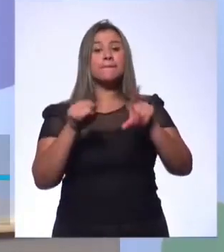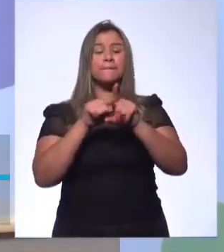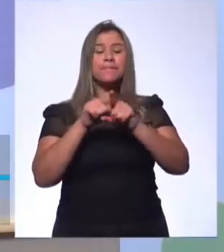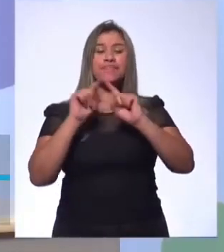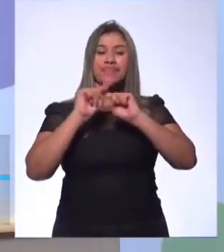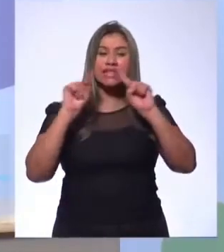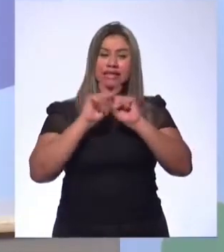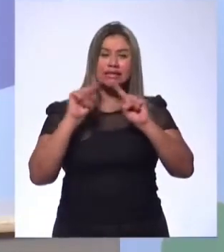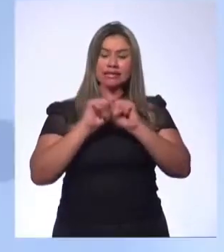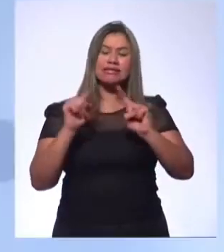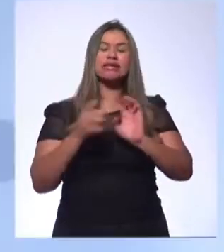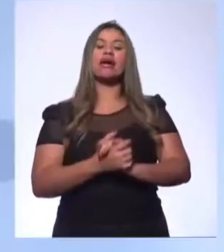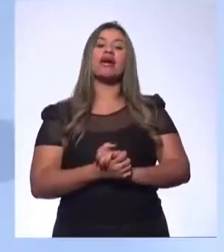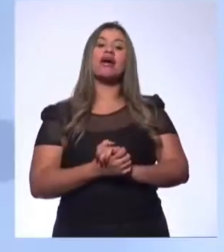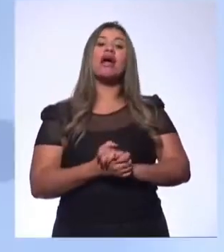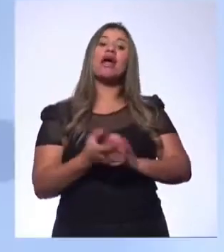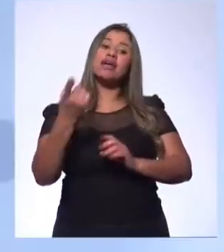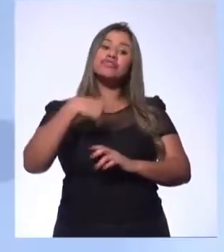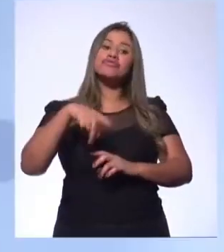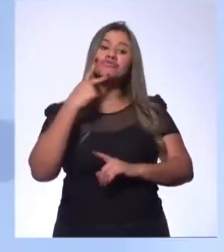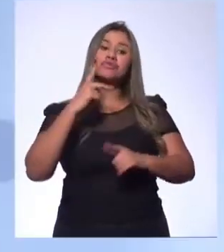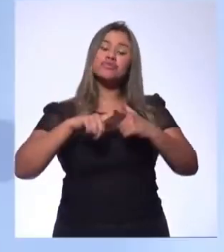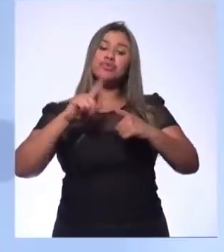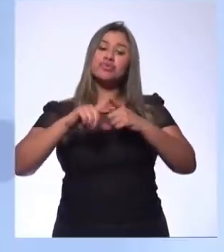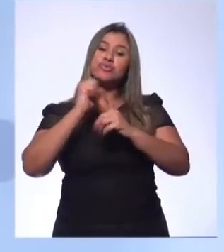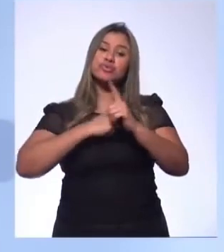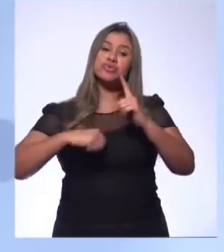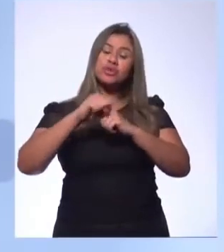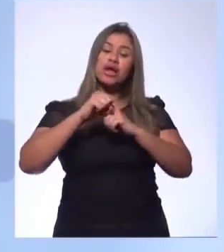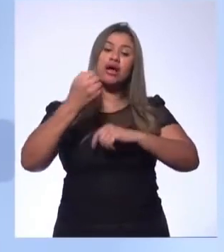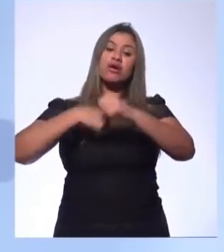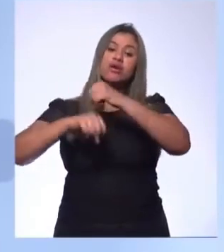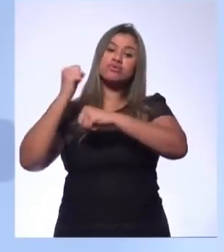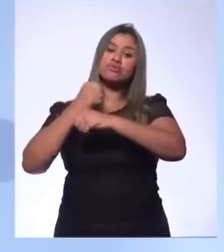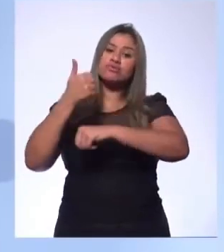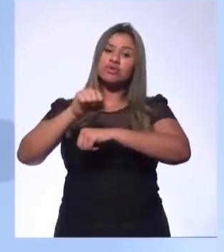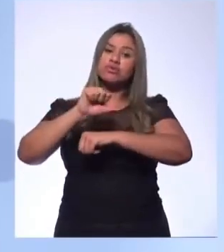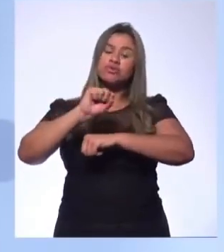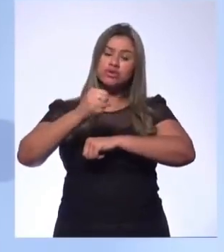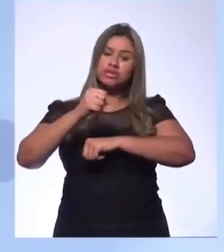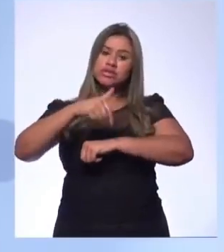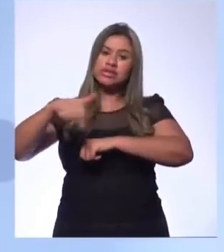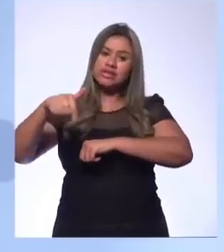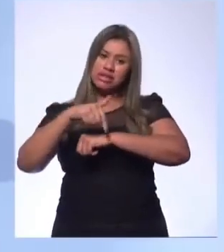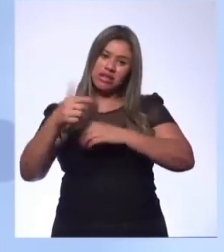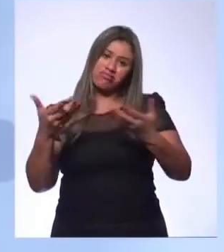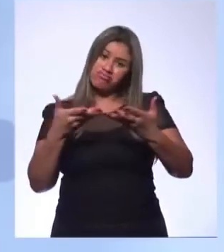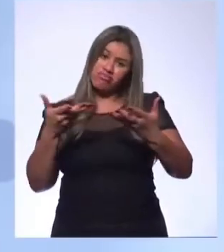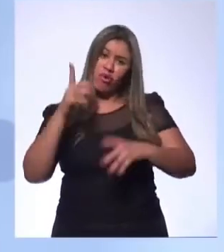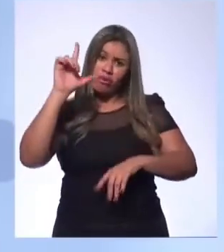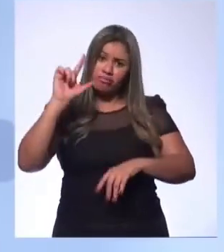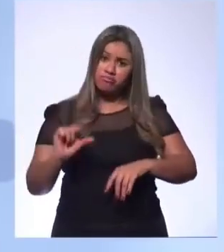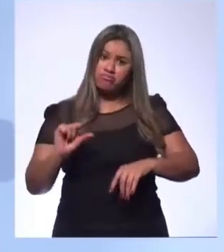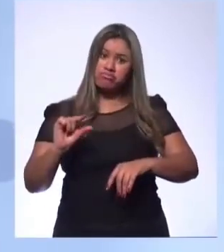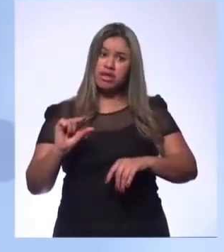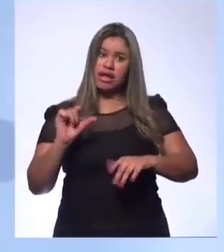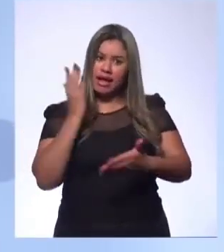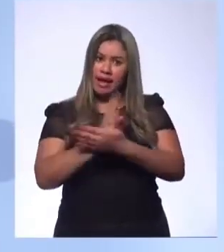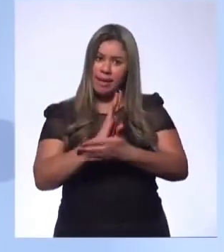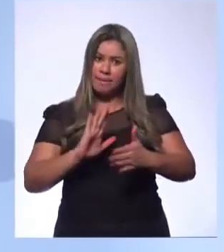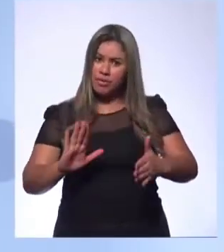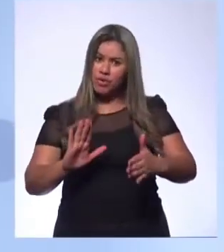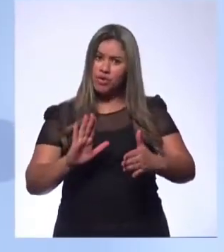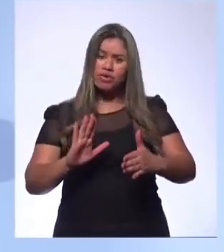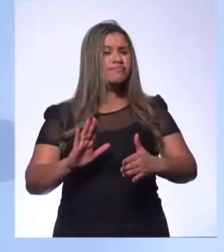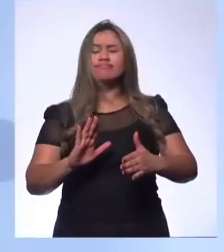inteiro. Porque nós estamos falando de problemas sociais que aconteciam em 1877, né? Que não acontecem mais, acabaram, não existem mais.